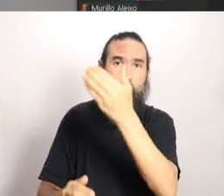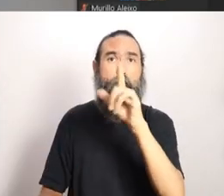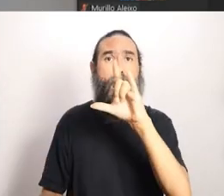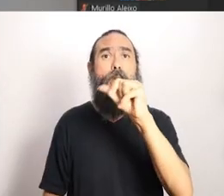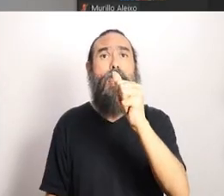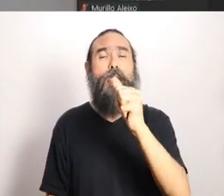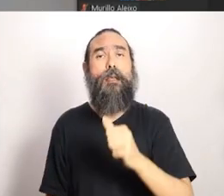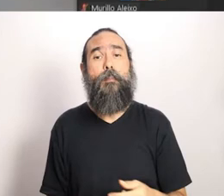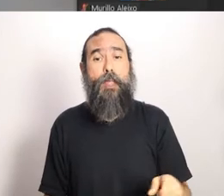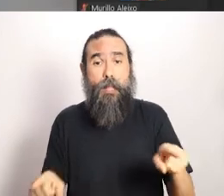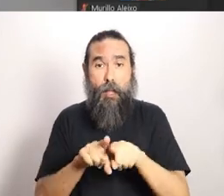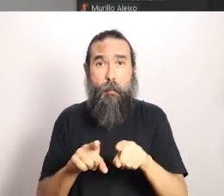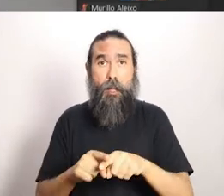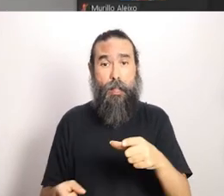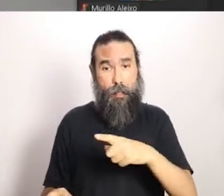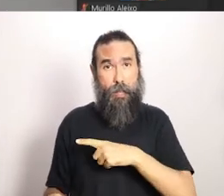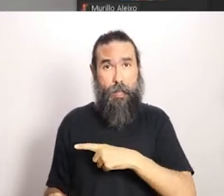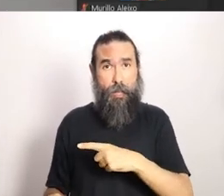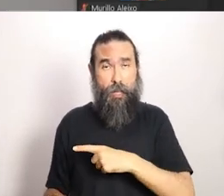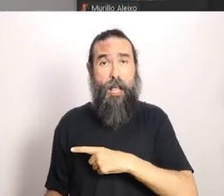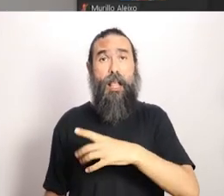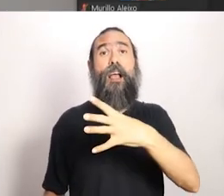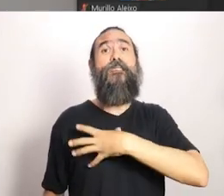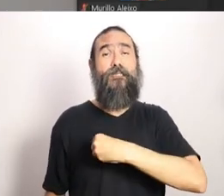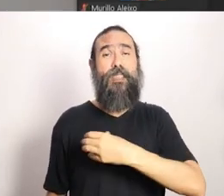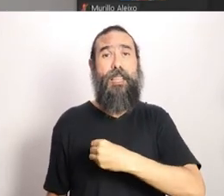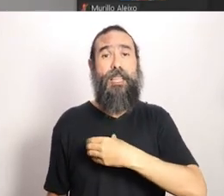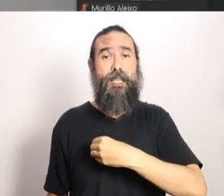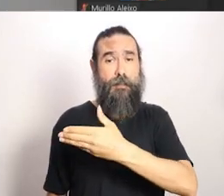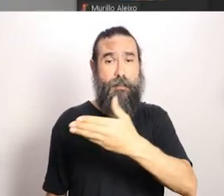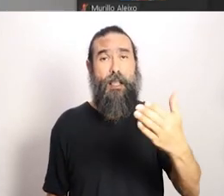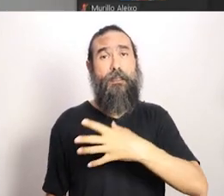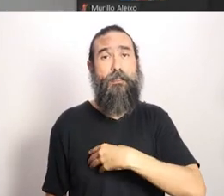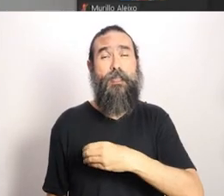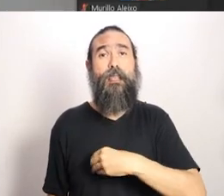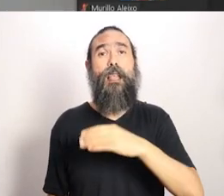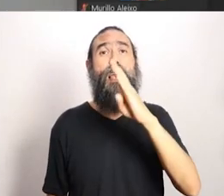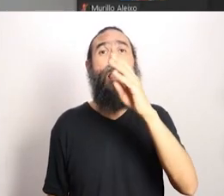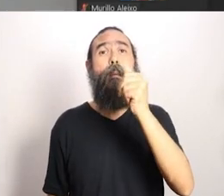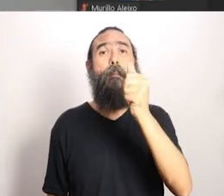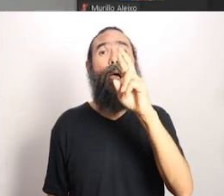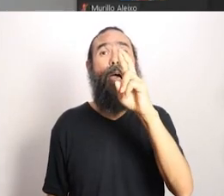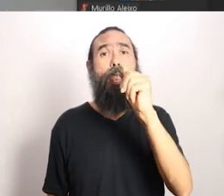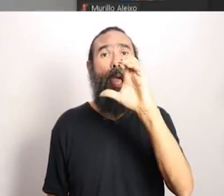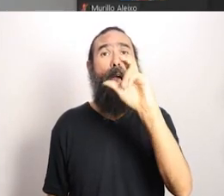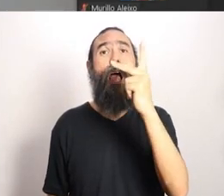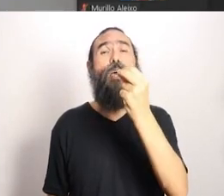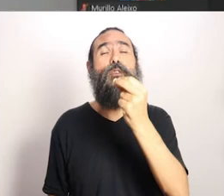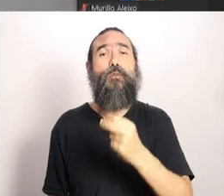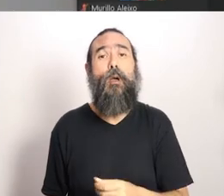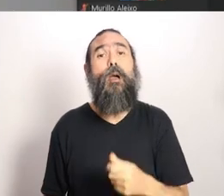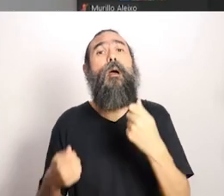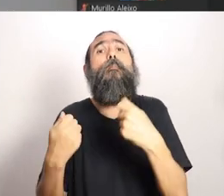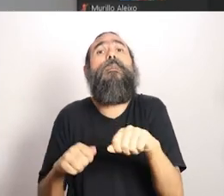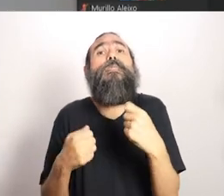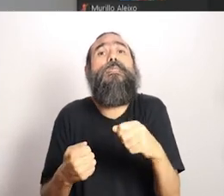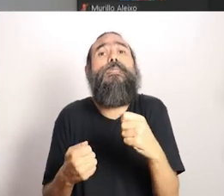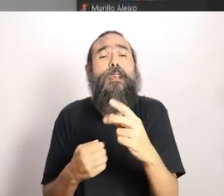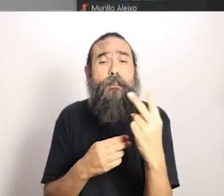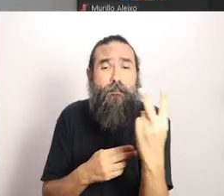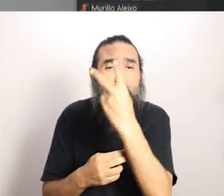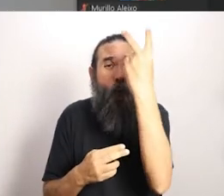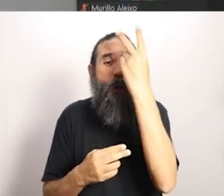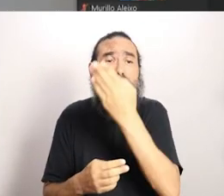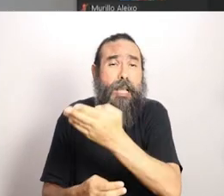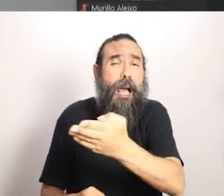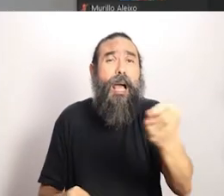mundo. E aí vem as filhas de Baracho. Como reconhecer isso? Como dar